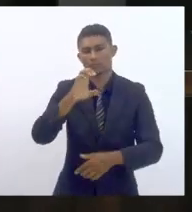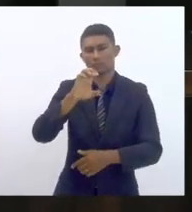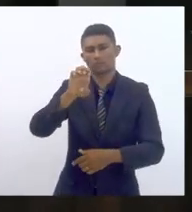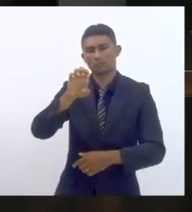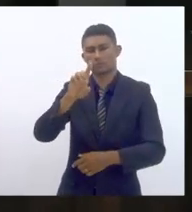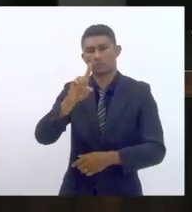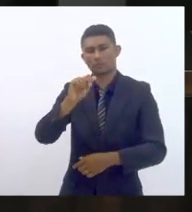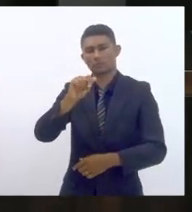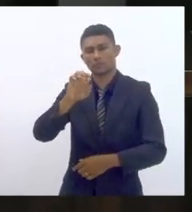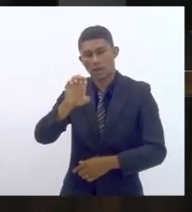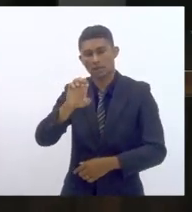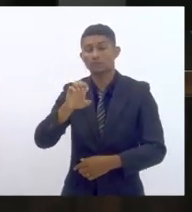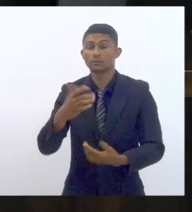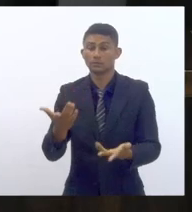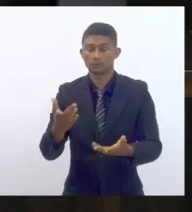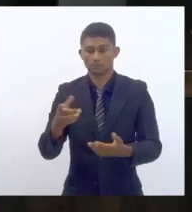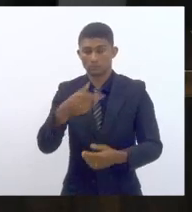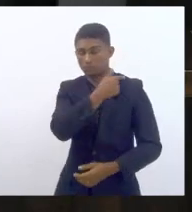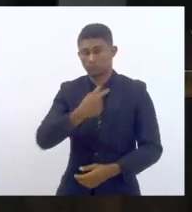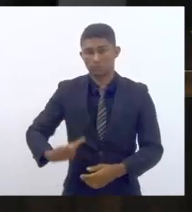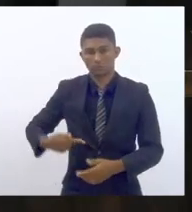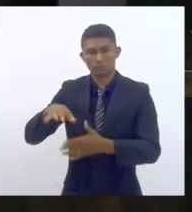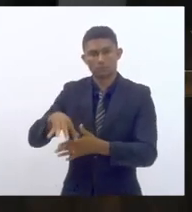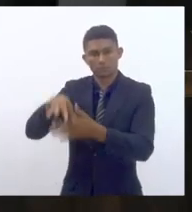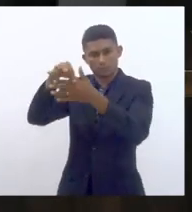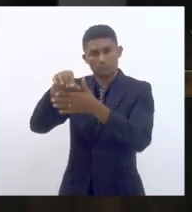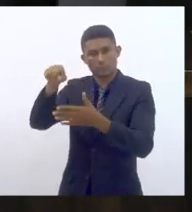compromisso do líder do governo,